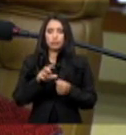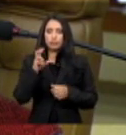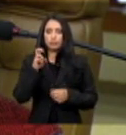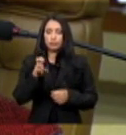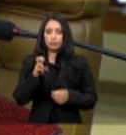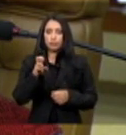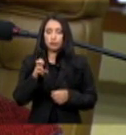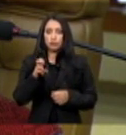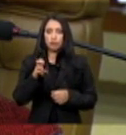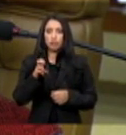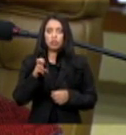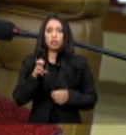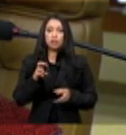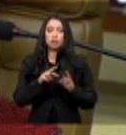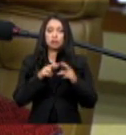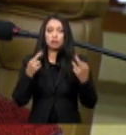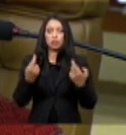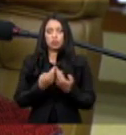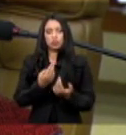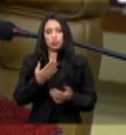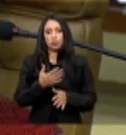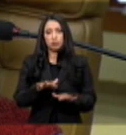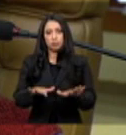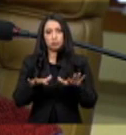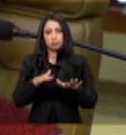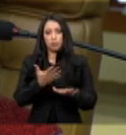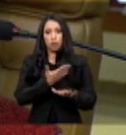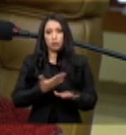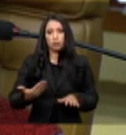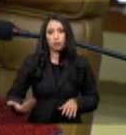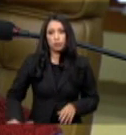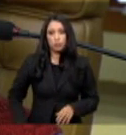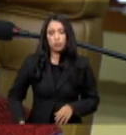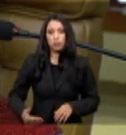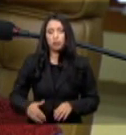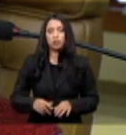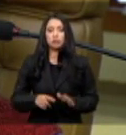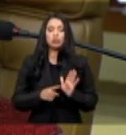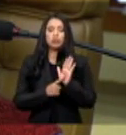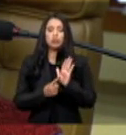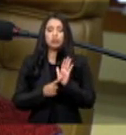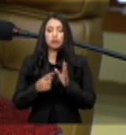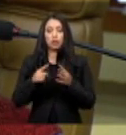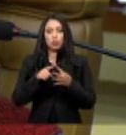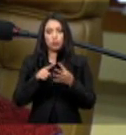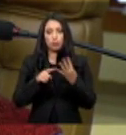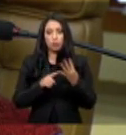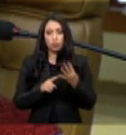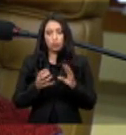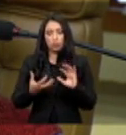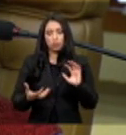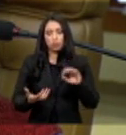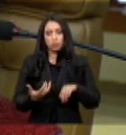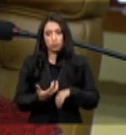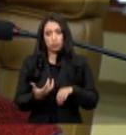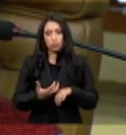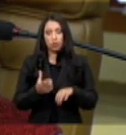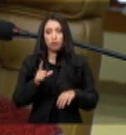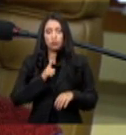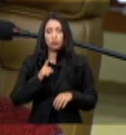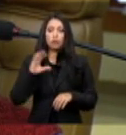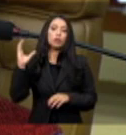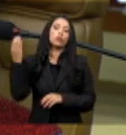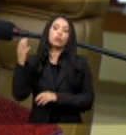públicas pela comissão mista para buscar mais subsídios sobre o tema, 4 no Congresso Nacional, 1 em Curitiba, de